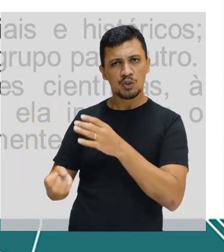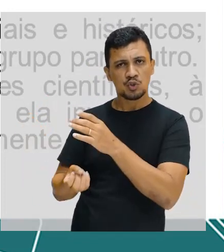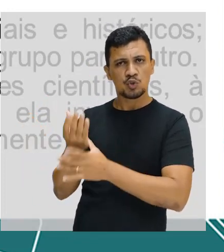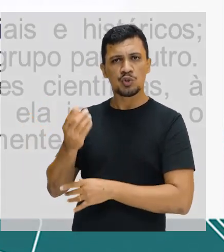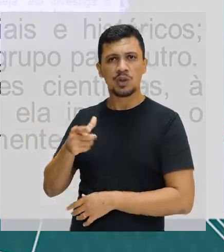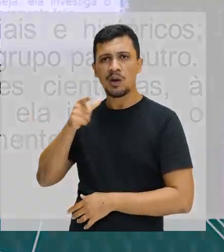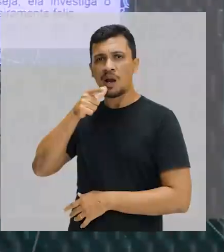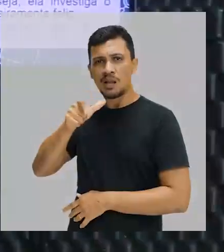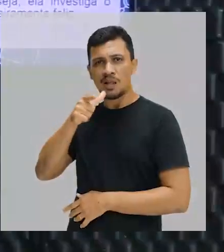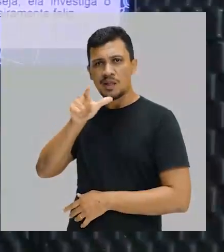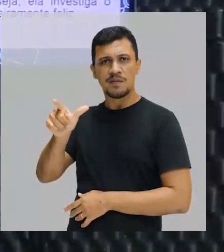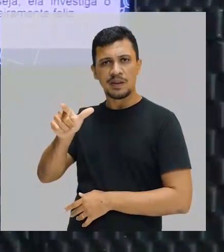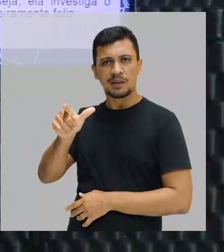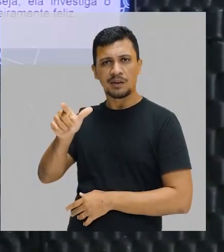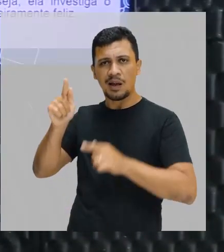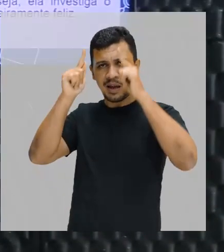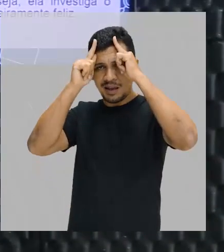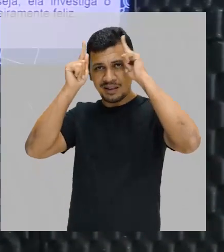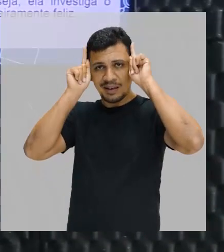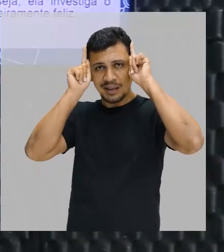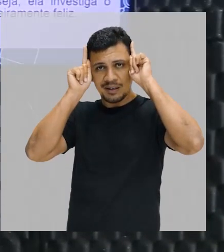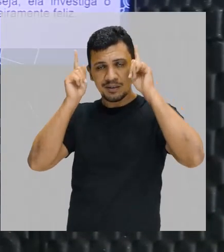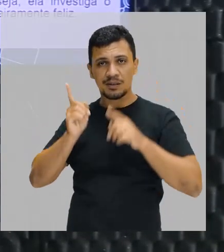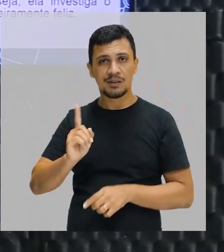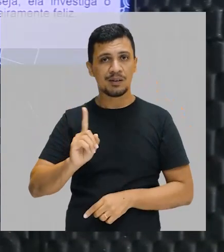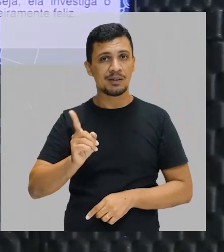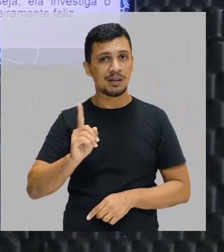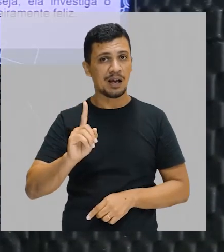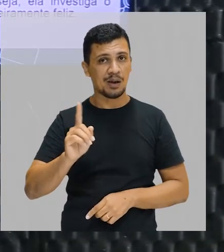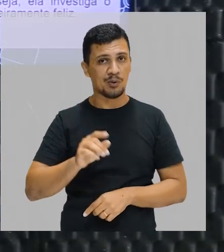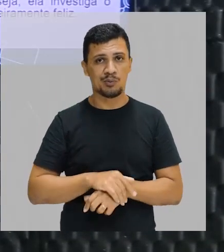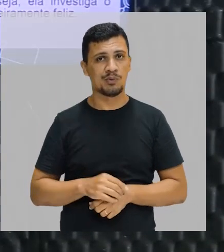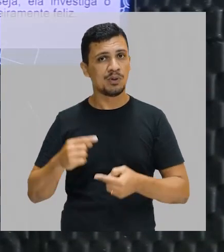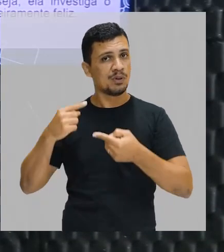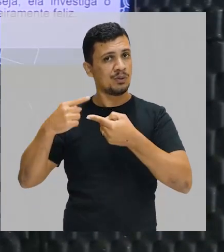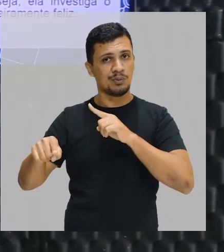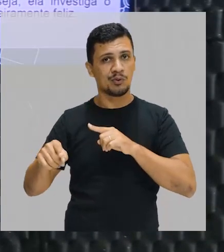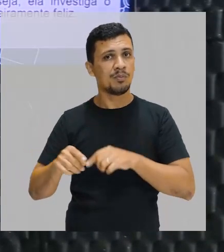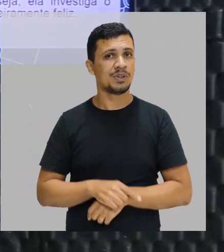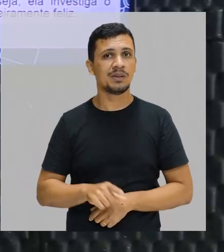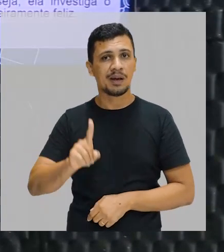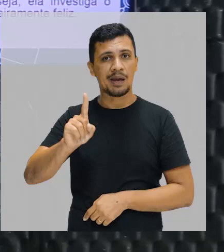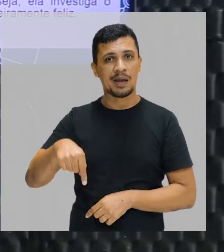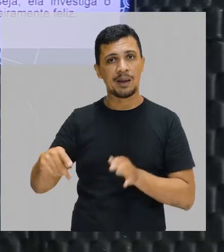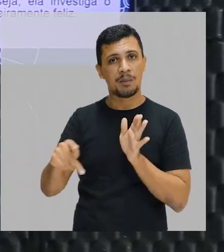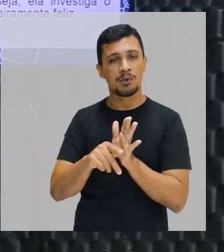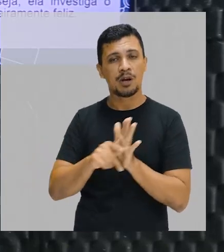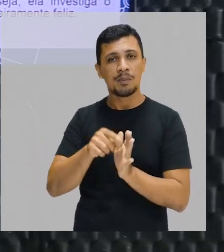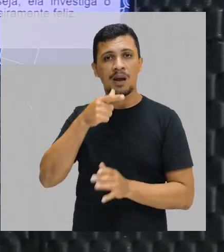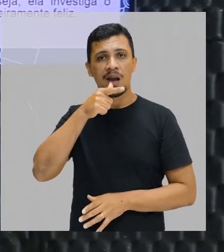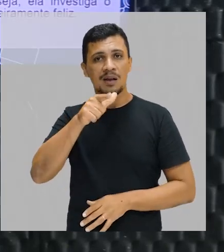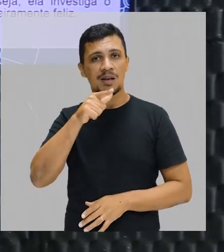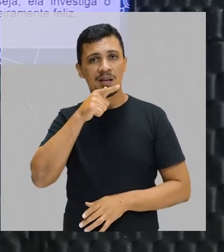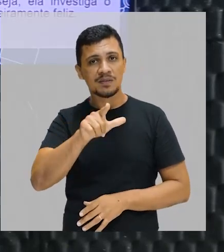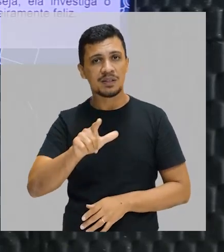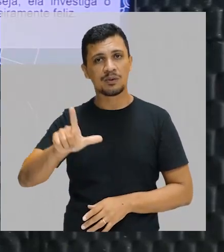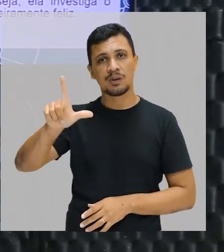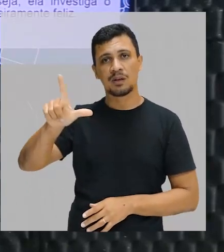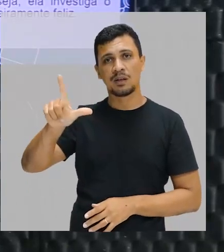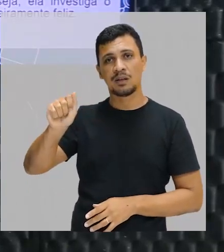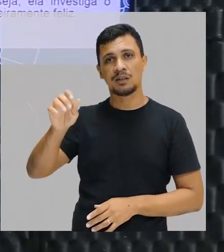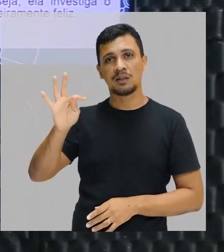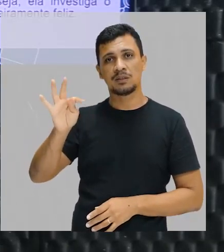do latim, mores, certo? Não é necessariamente do grego. Comportamento, modo de ser, caráter